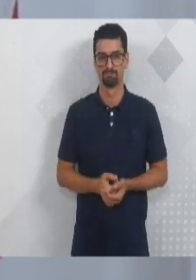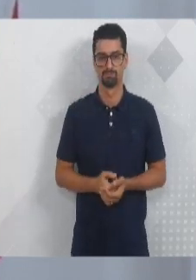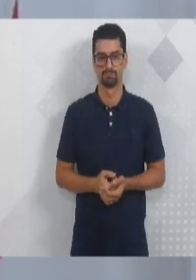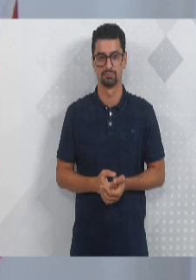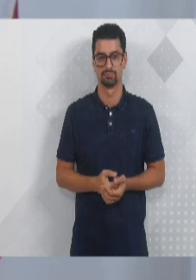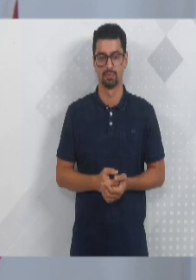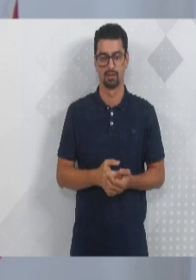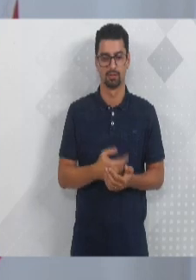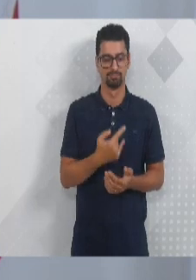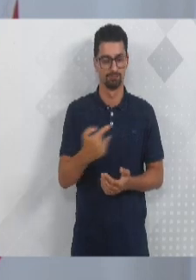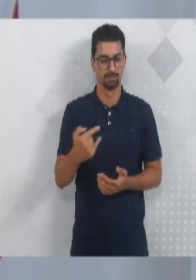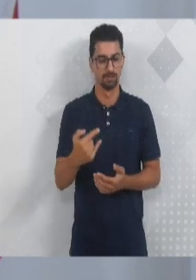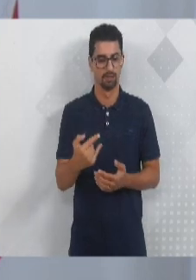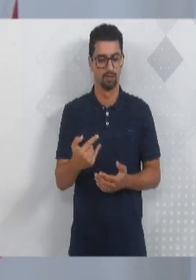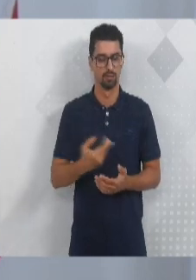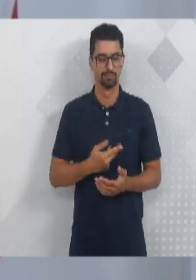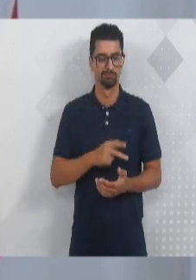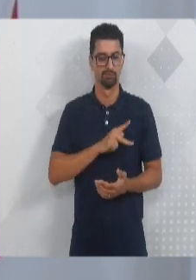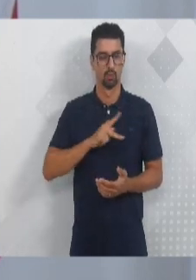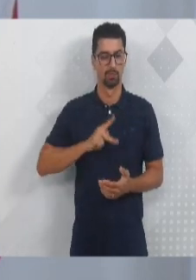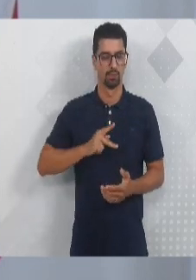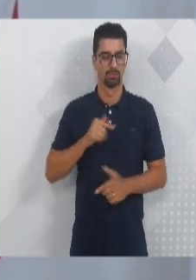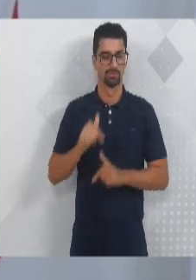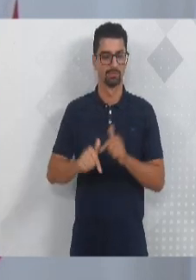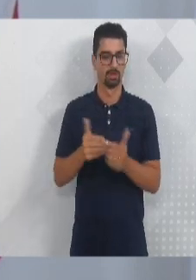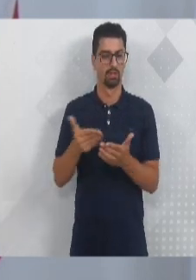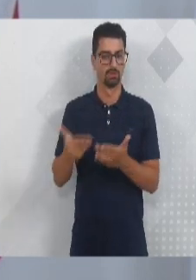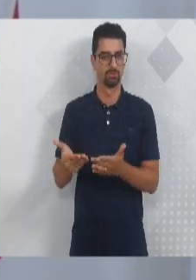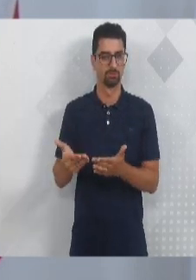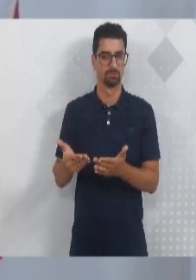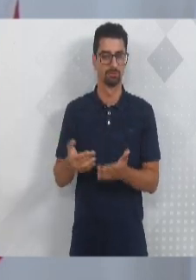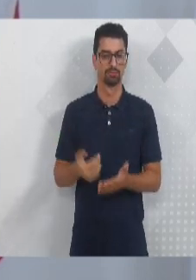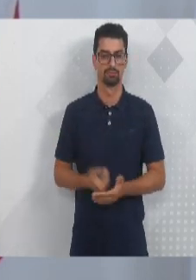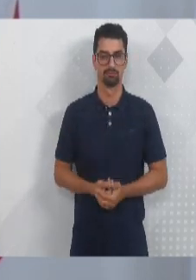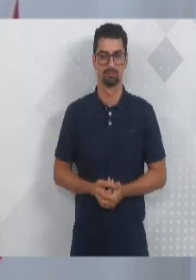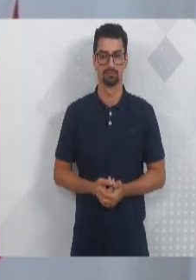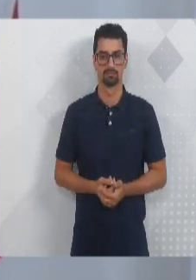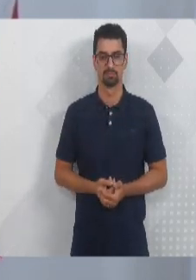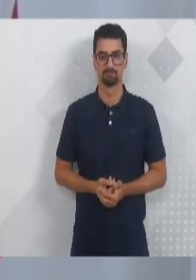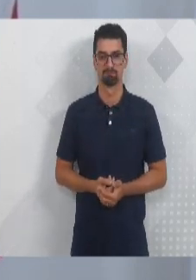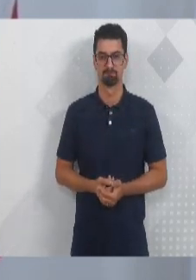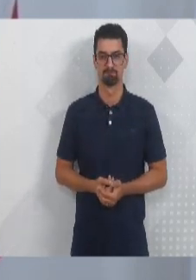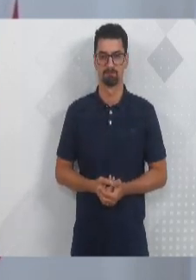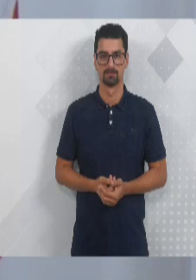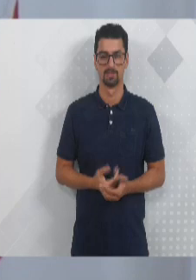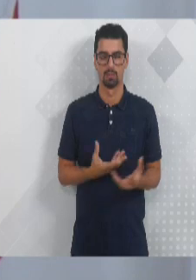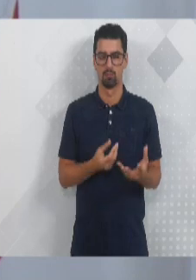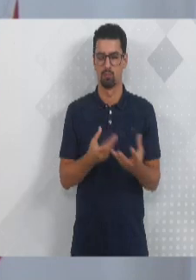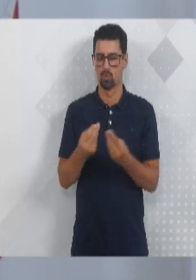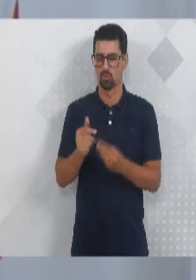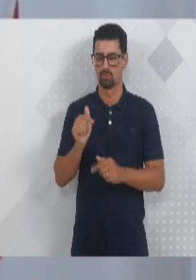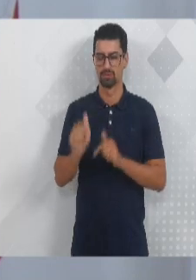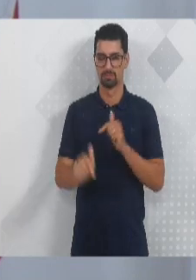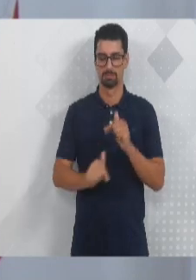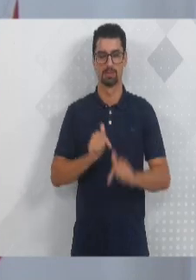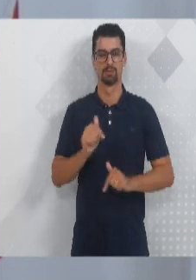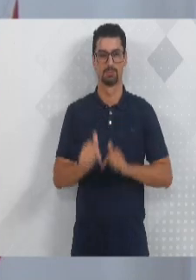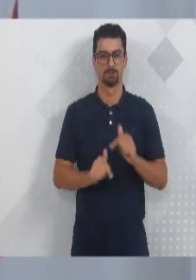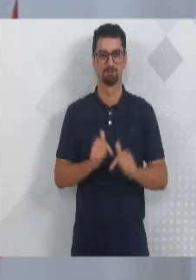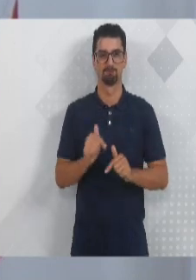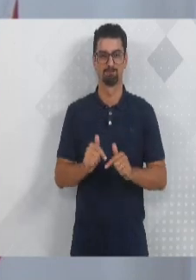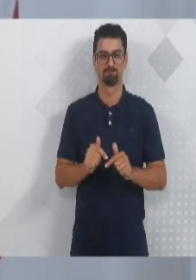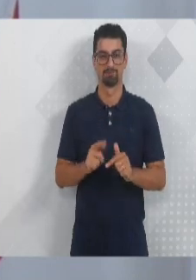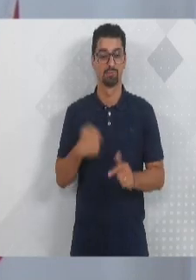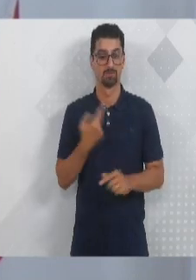pública né com com muitas com muitos e muitos trabalhos que a